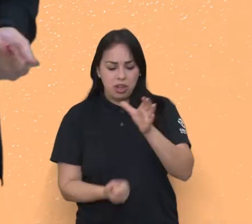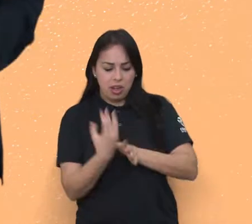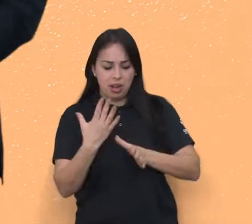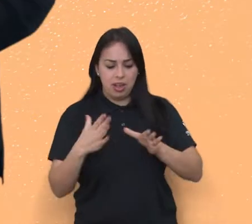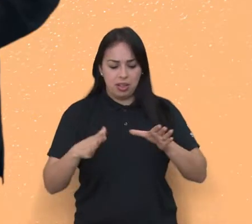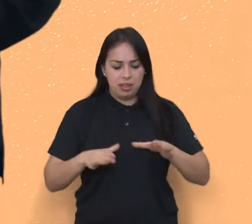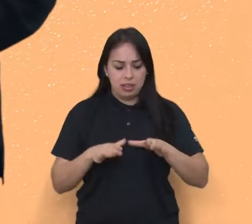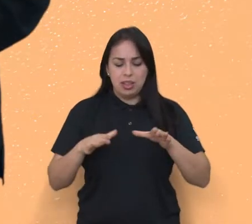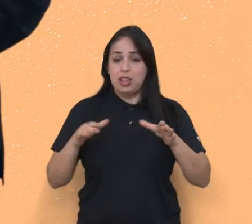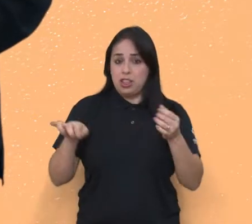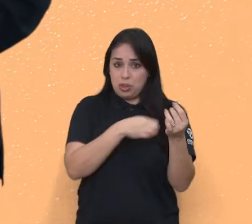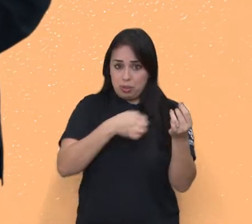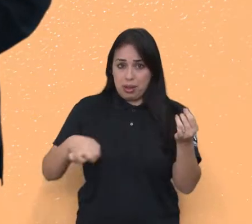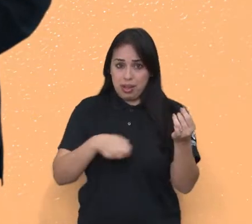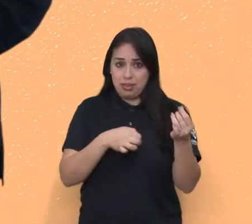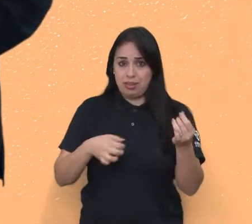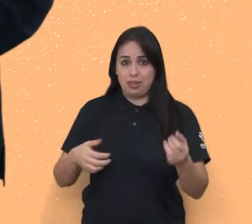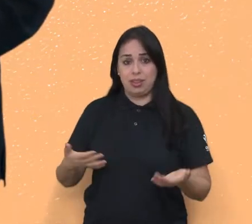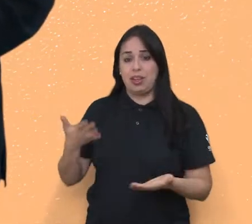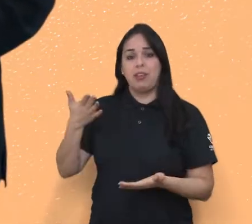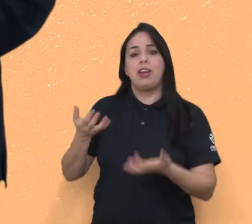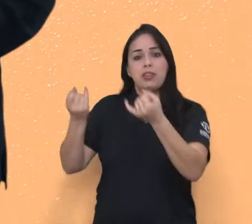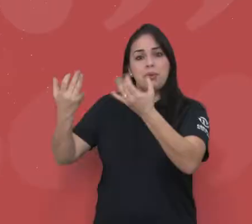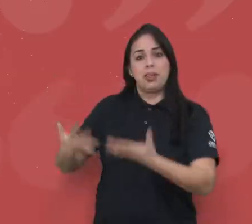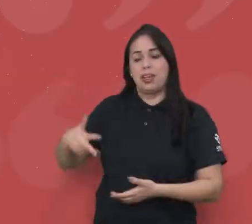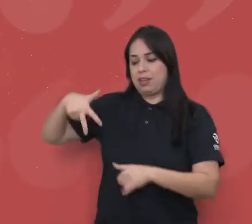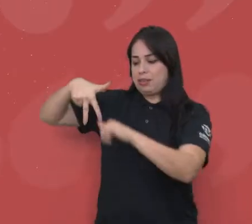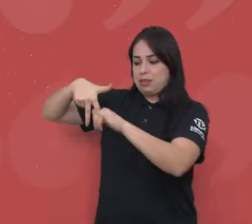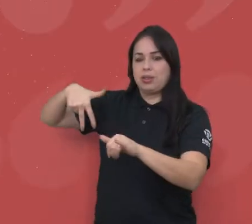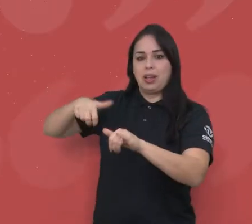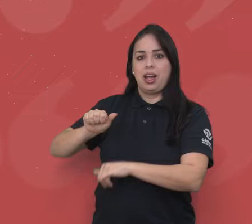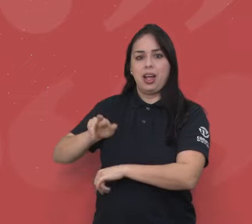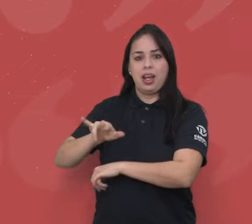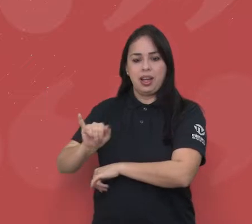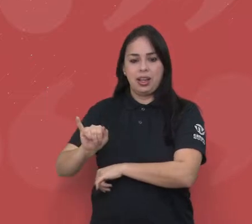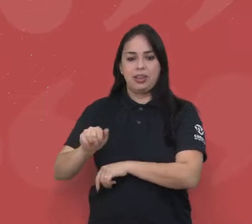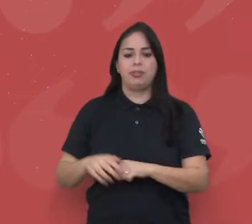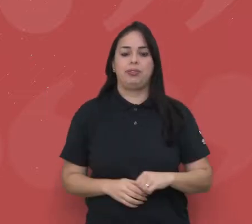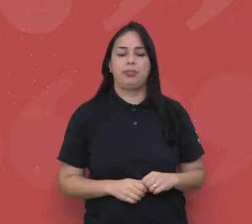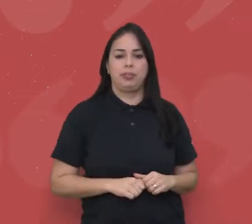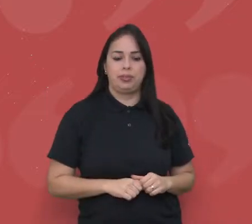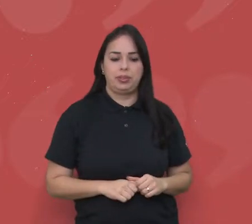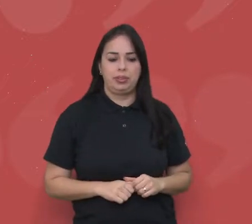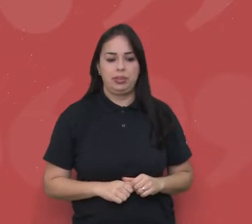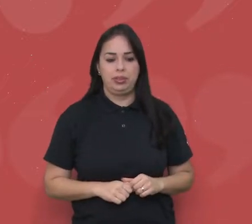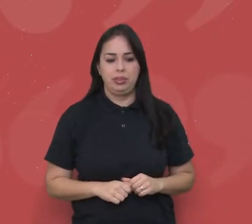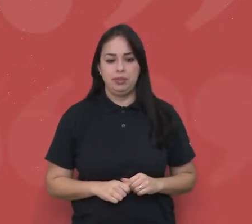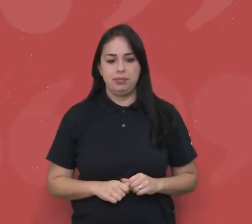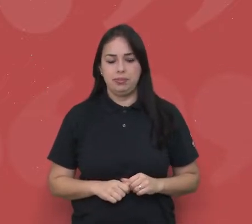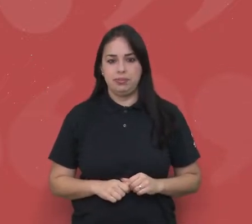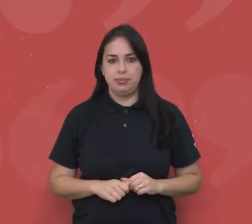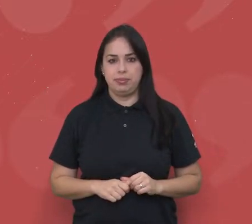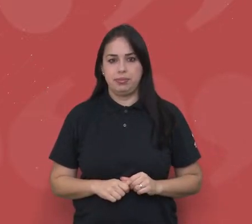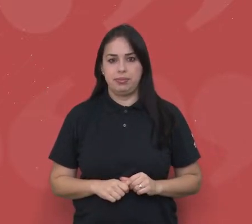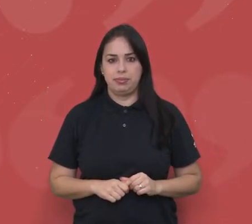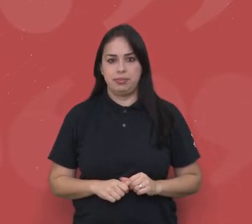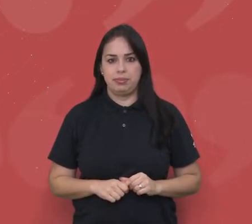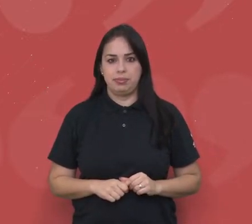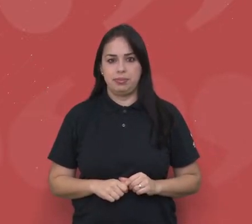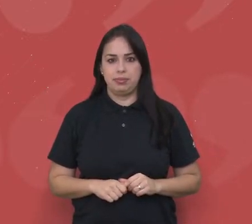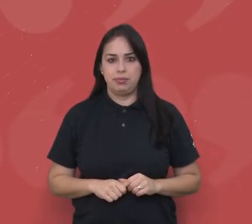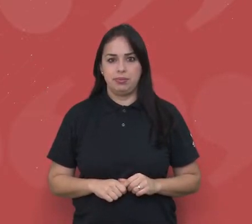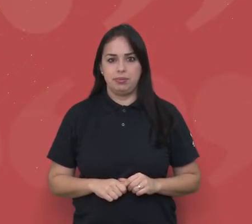casa. Com a palavra, Ari Pereira. Como fica a disposição dos instrumentos após